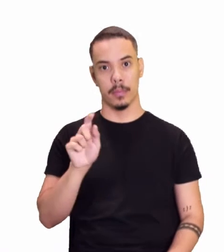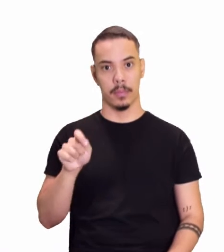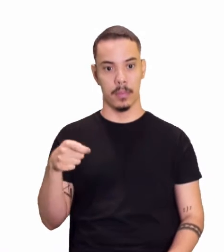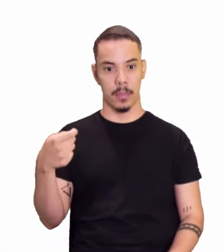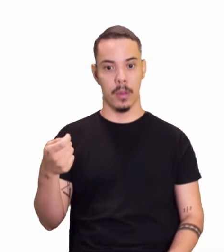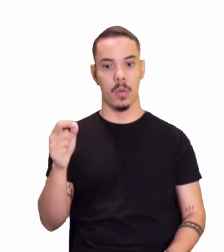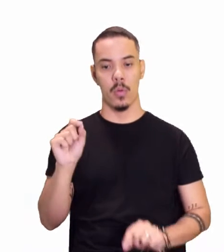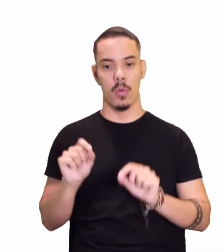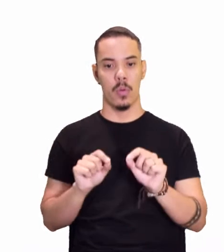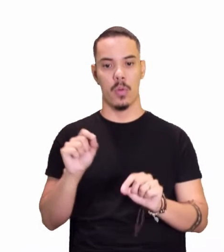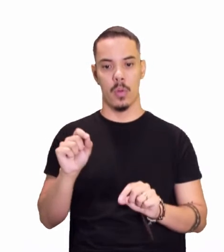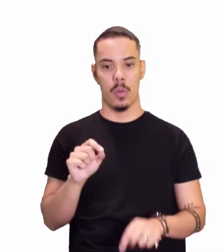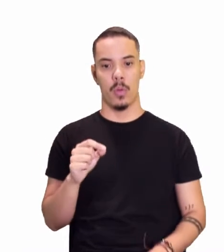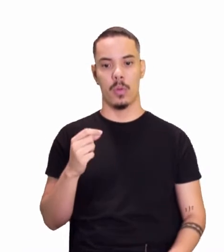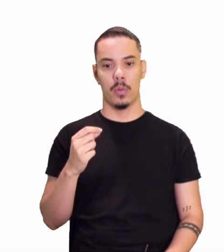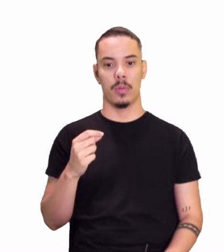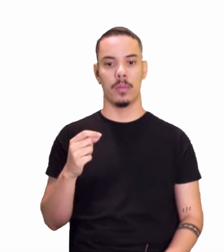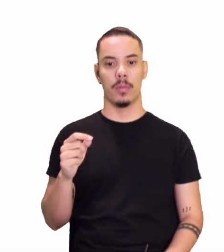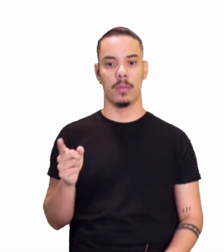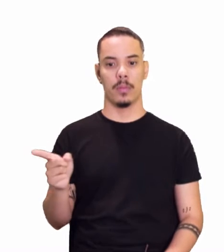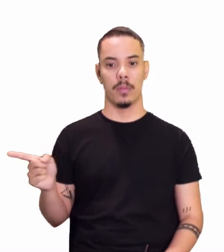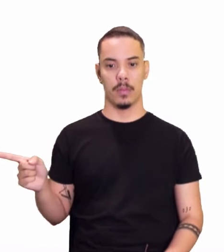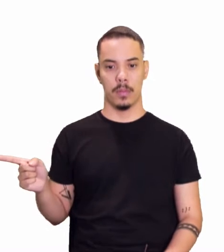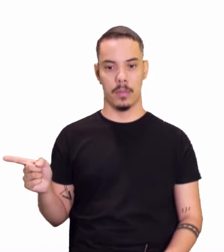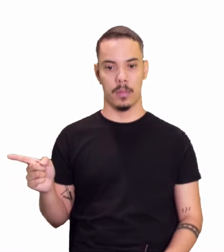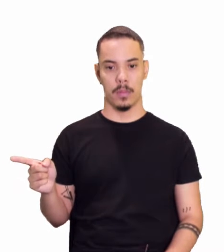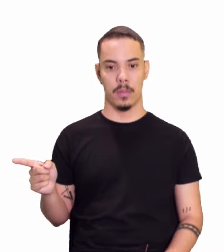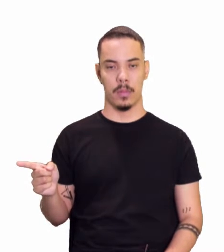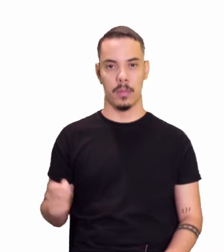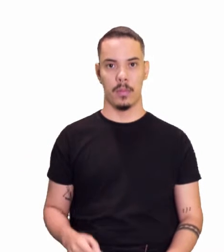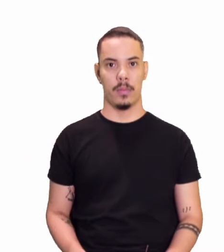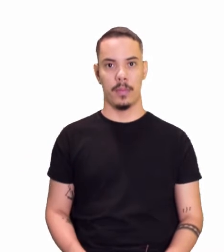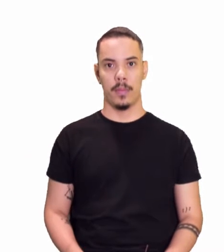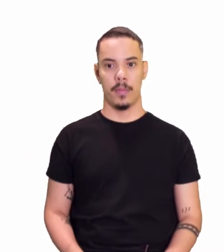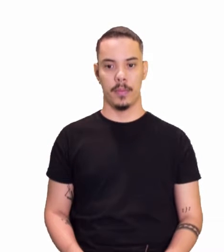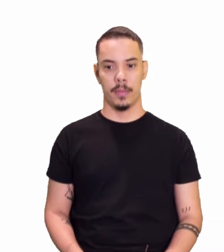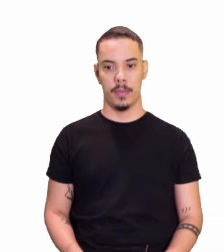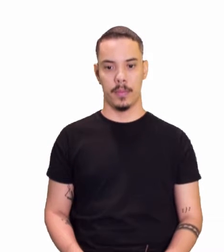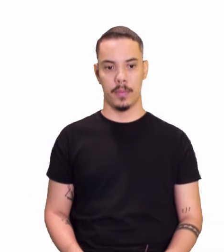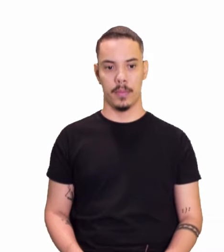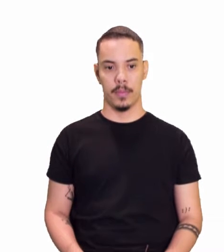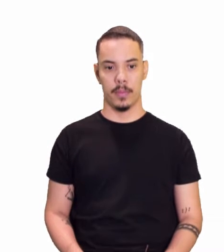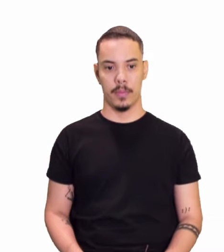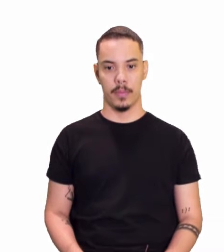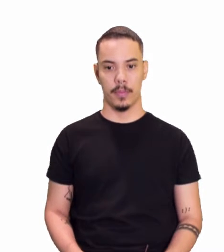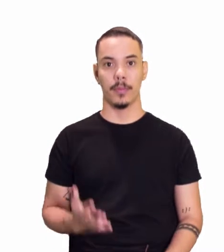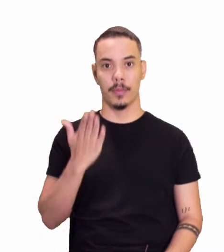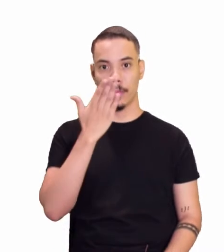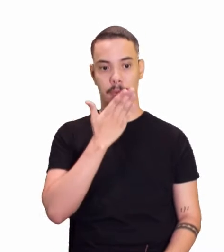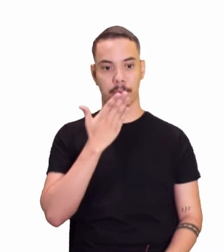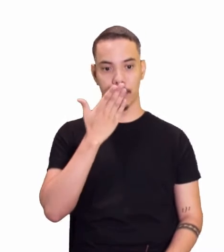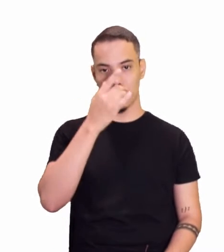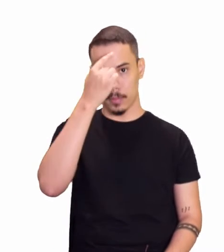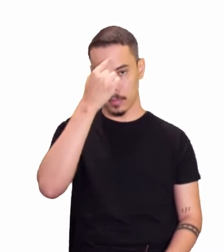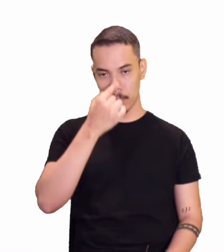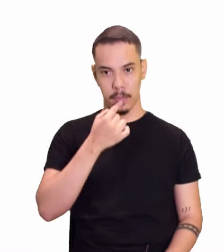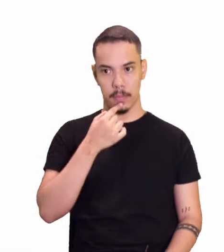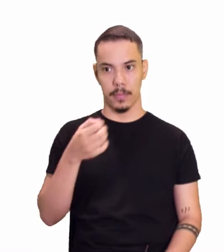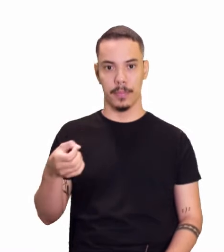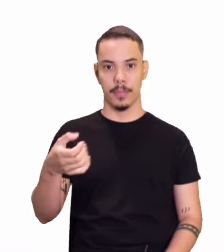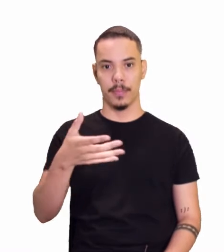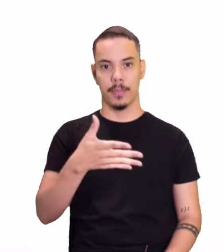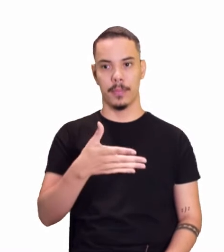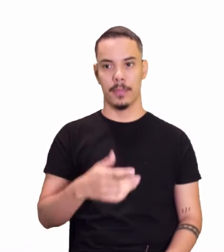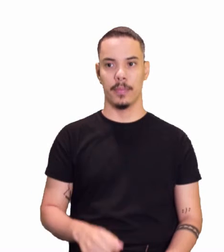chamar, olha só, doce estilo novo, né? Que é o doce estilo novo de